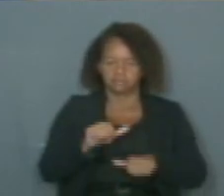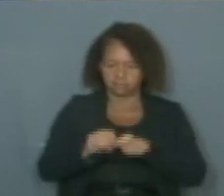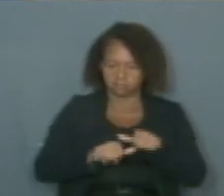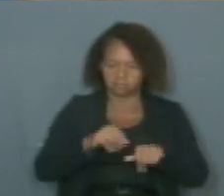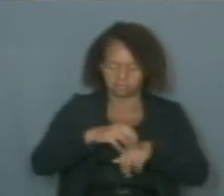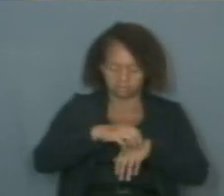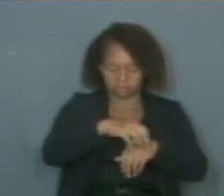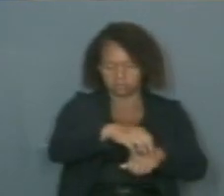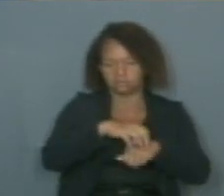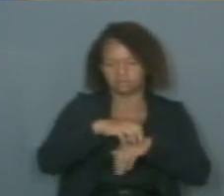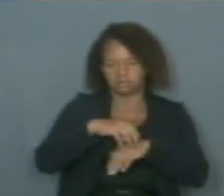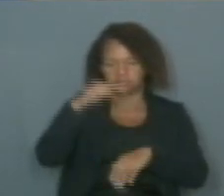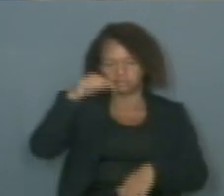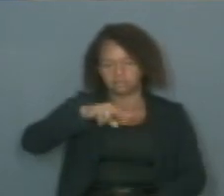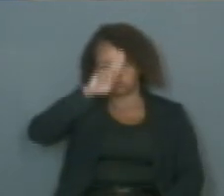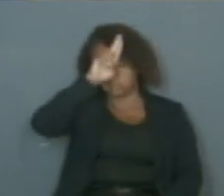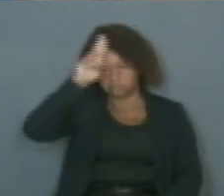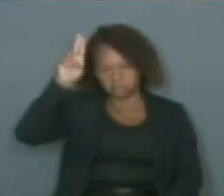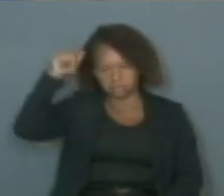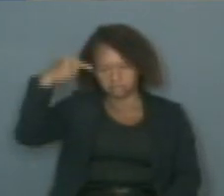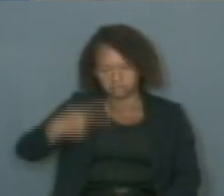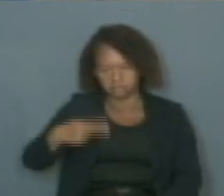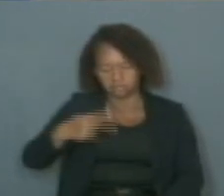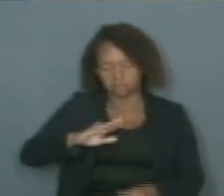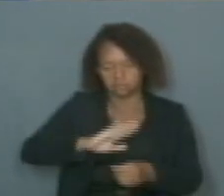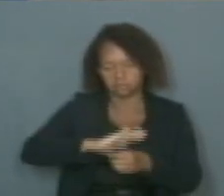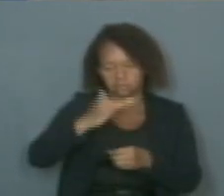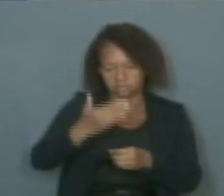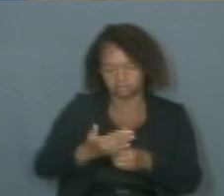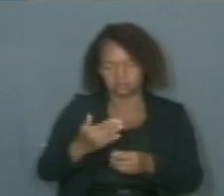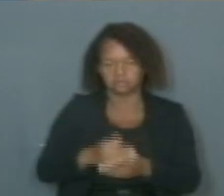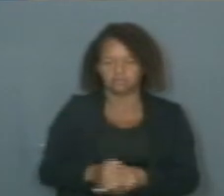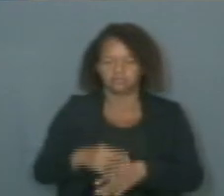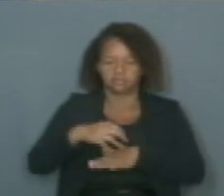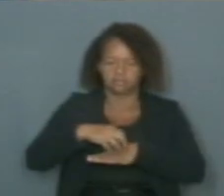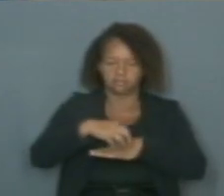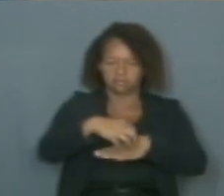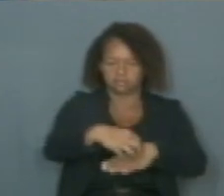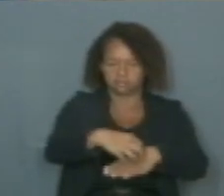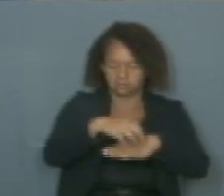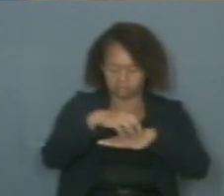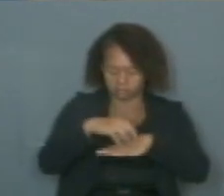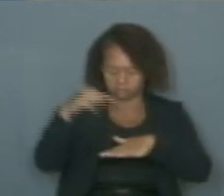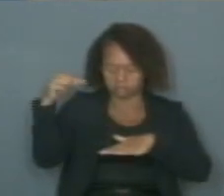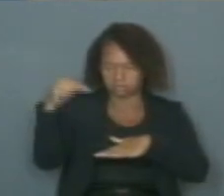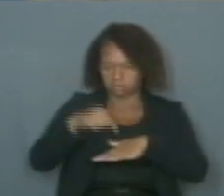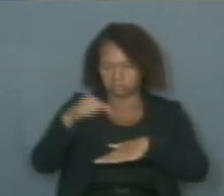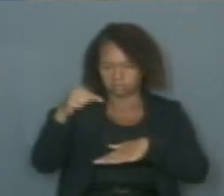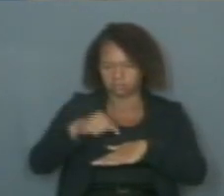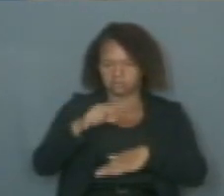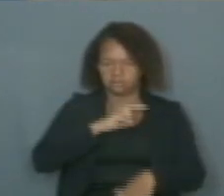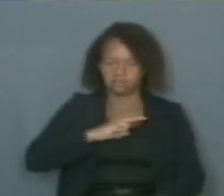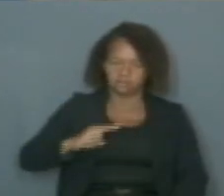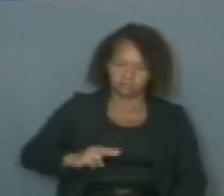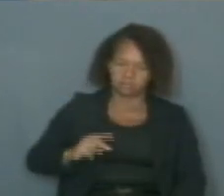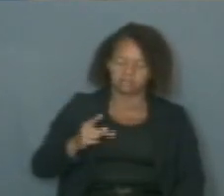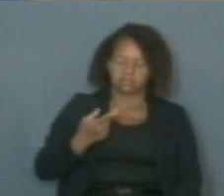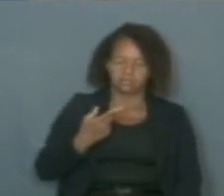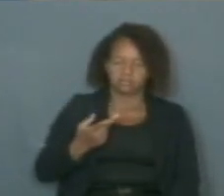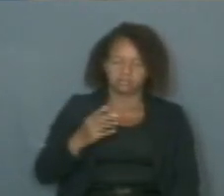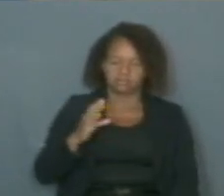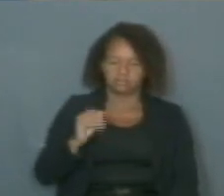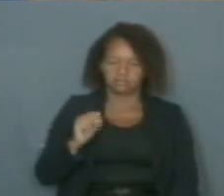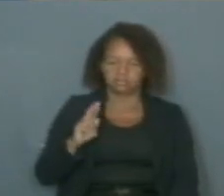dos veículos, aqui nesta casa. O transporte alimentador, vereador Vossa Excelência